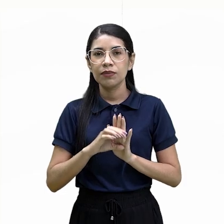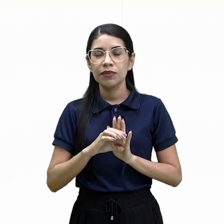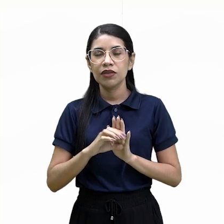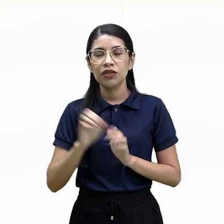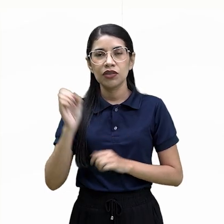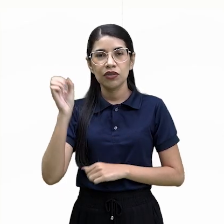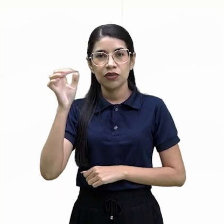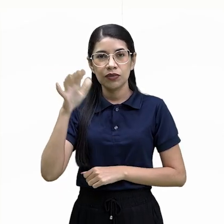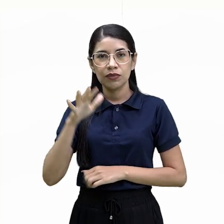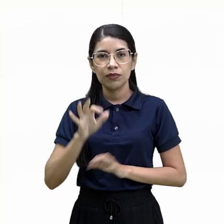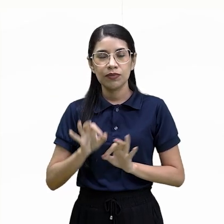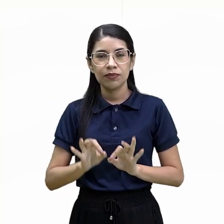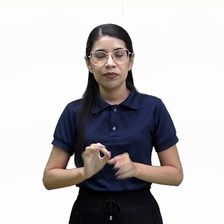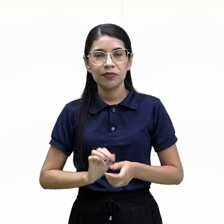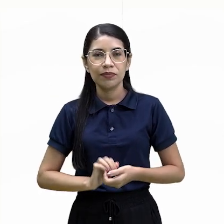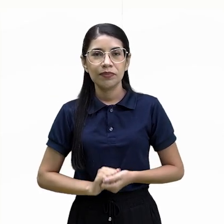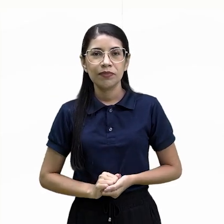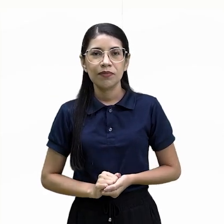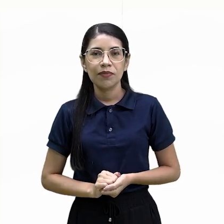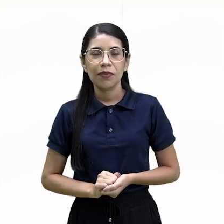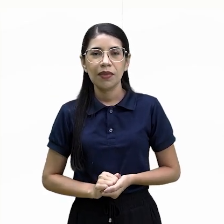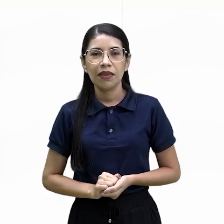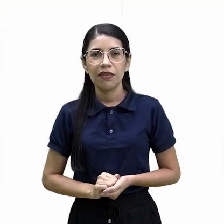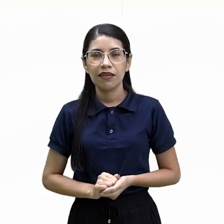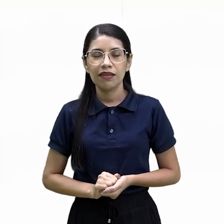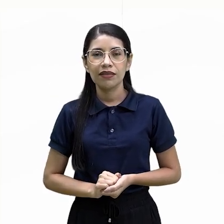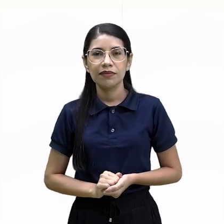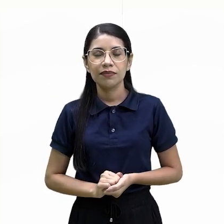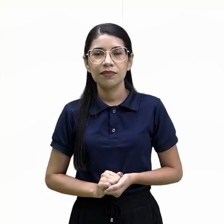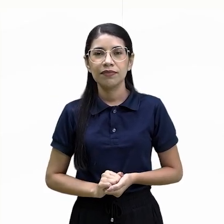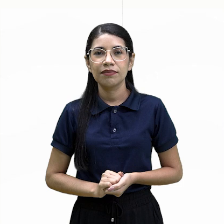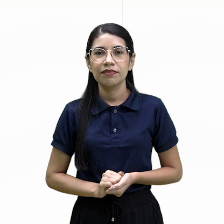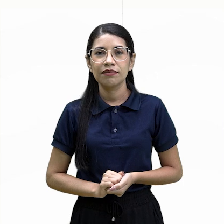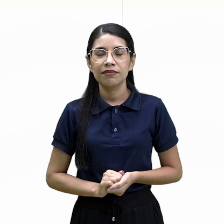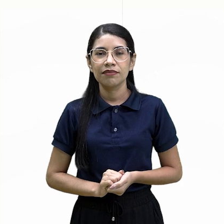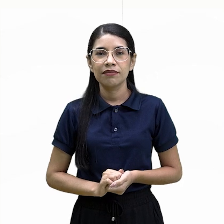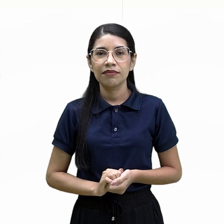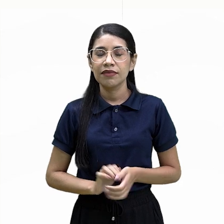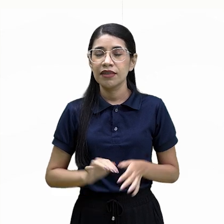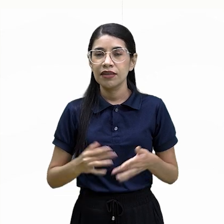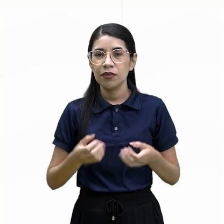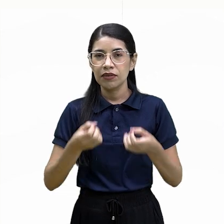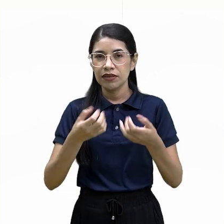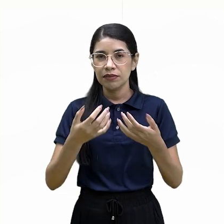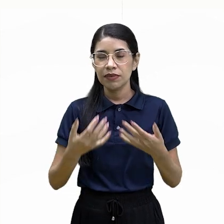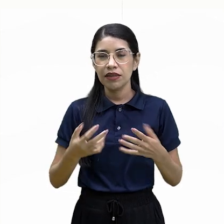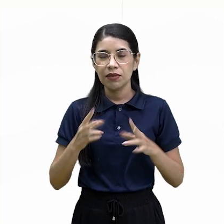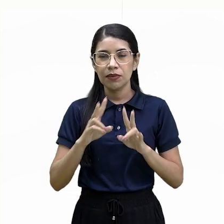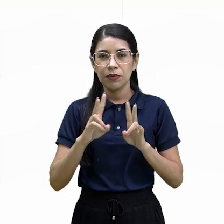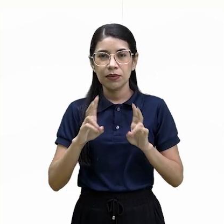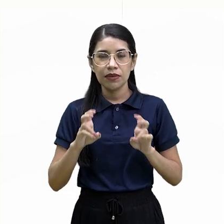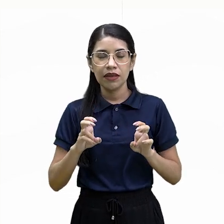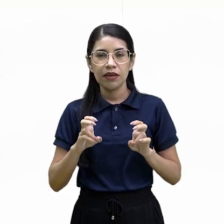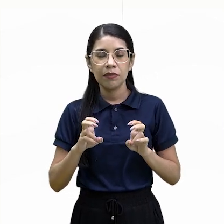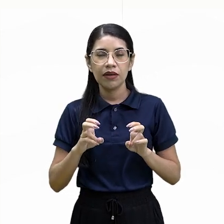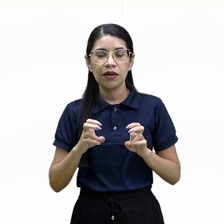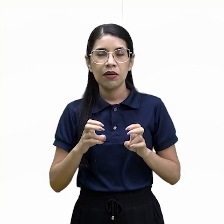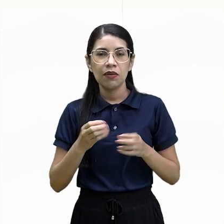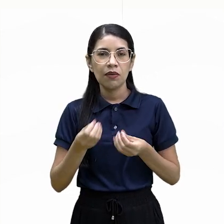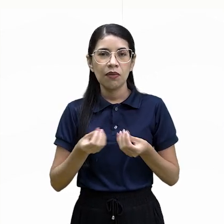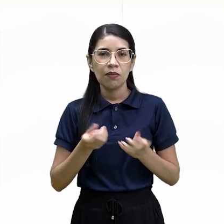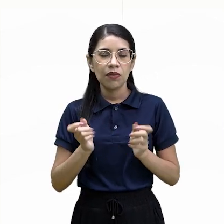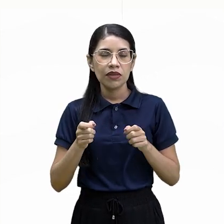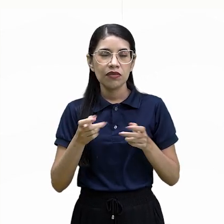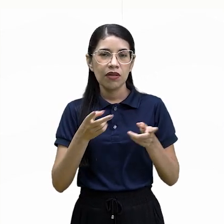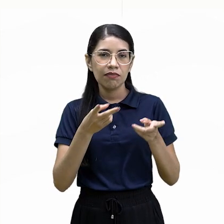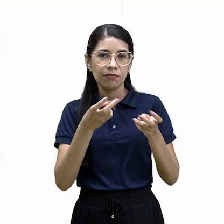de luz. E quando se fala sobre a forma de